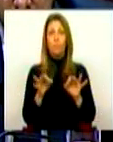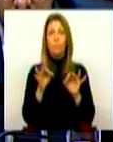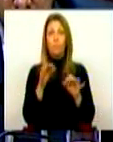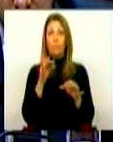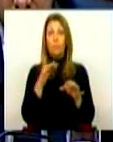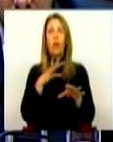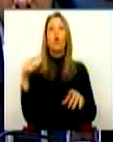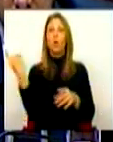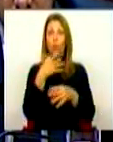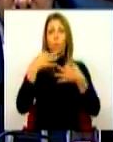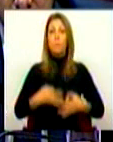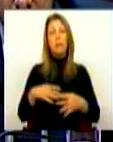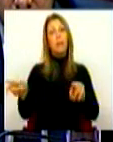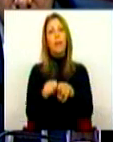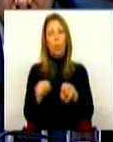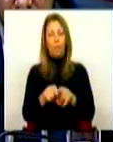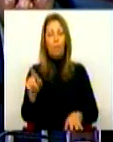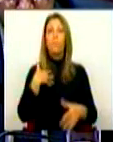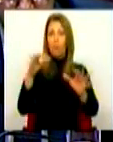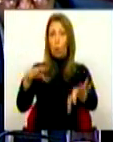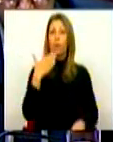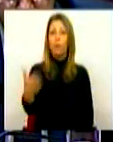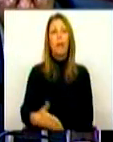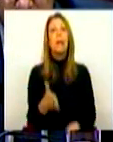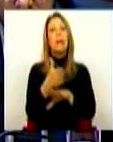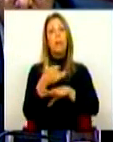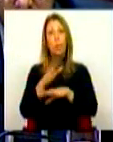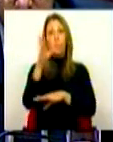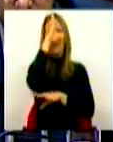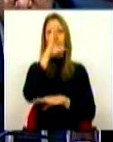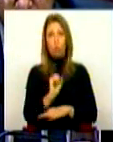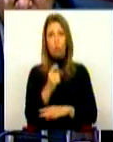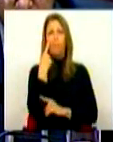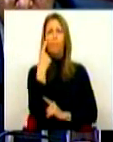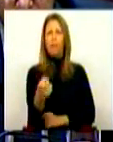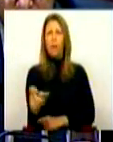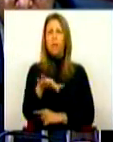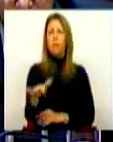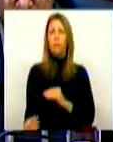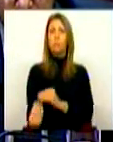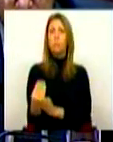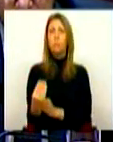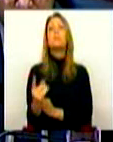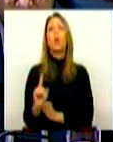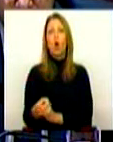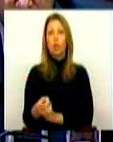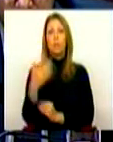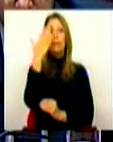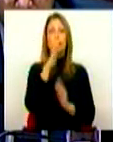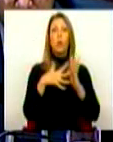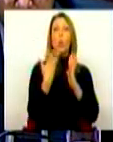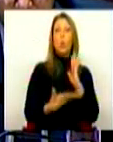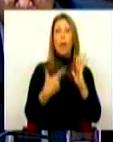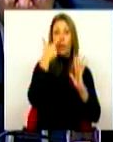Sr. Primeiro-Ministro, concluir. No gabinete do Primeiro-Ministro verificava-se uma situação esdrúxula que era na inexistência de quadro de